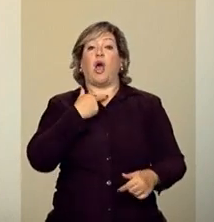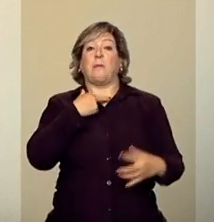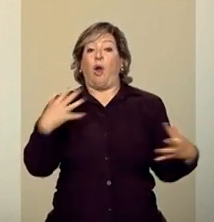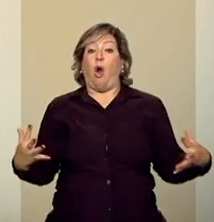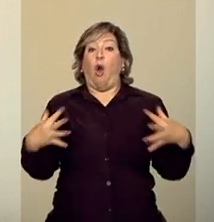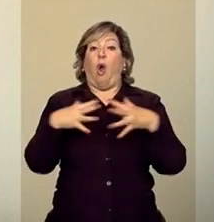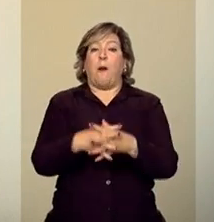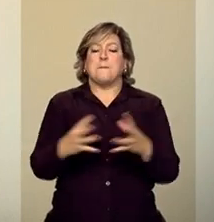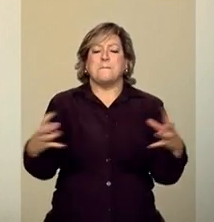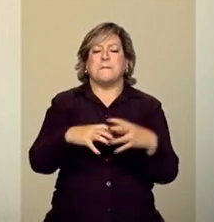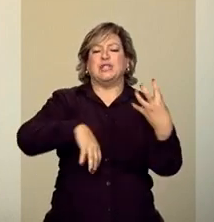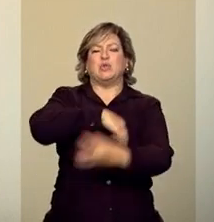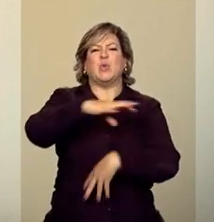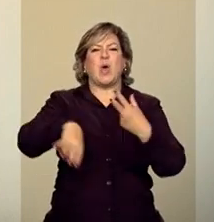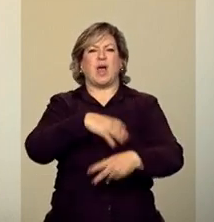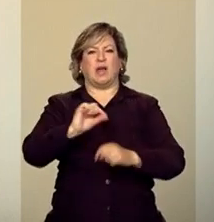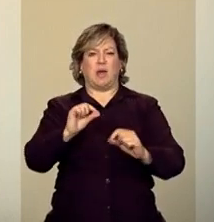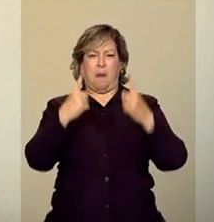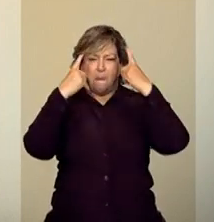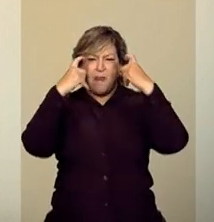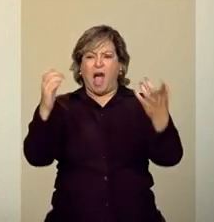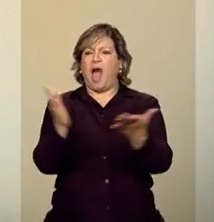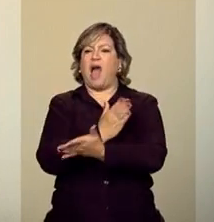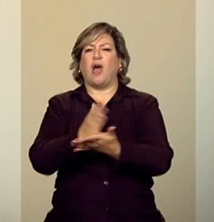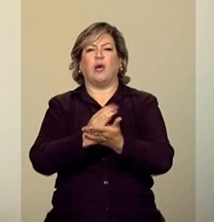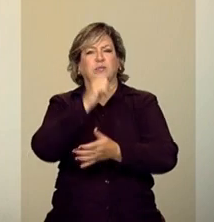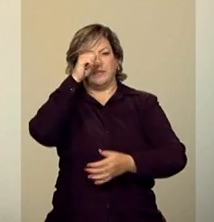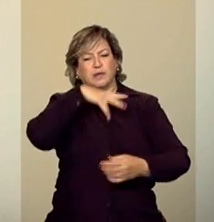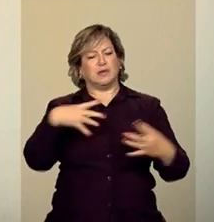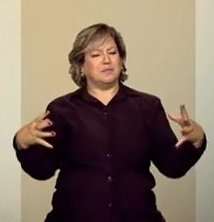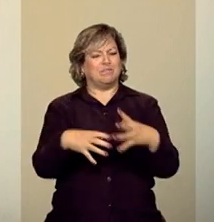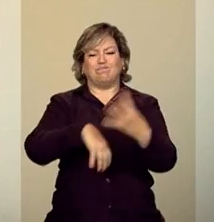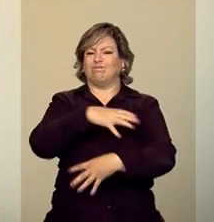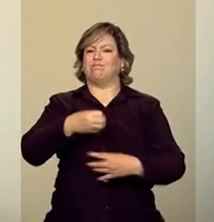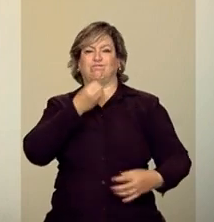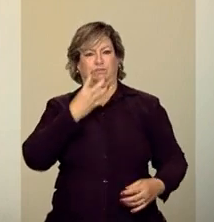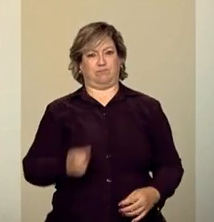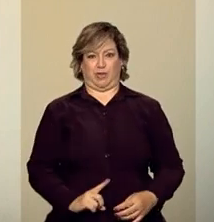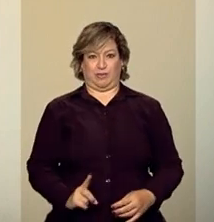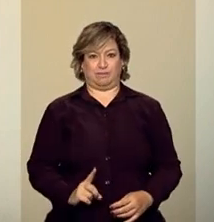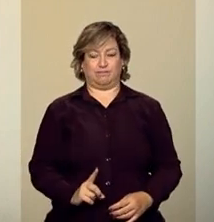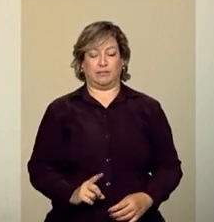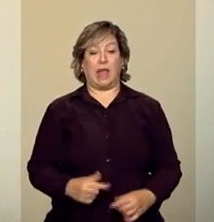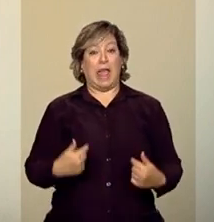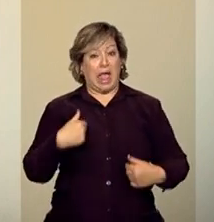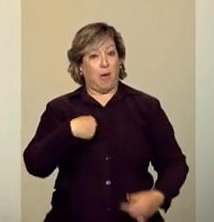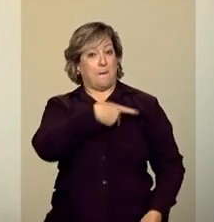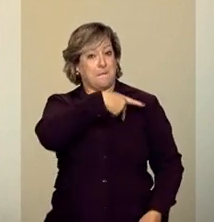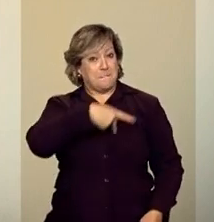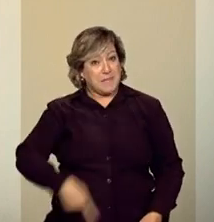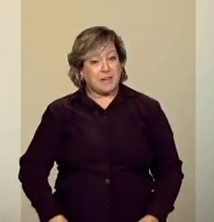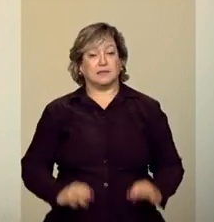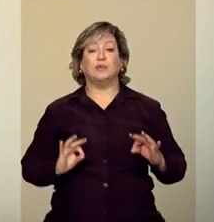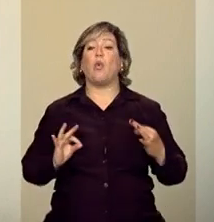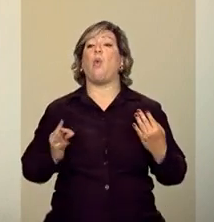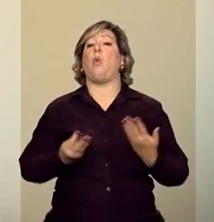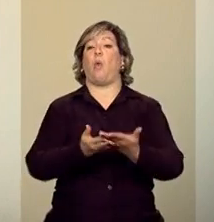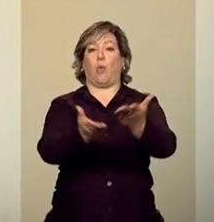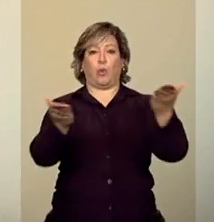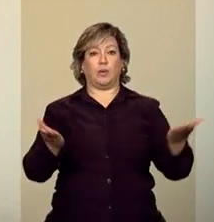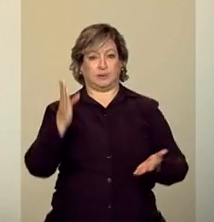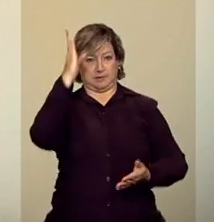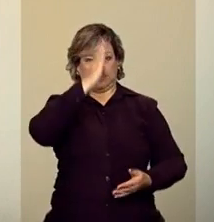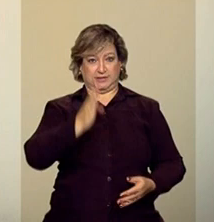confundida com o barulho e a truculência de alguns arruaceiros. Sou a presidenta de todos os